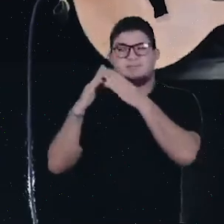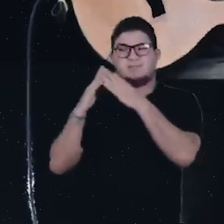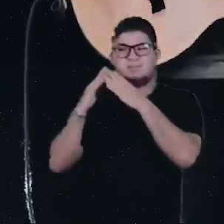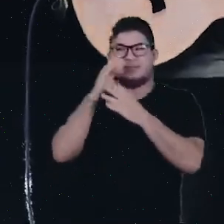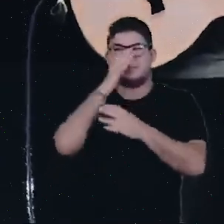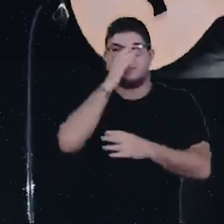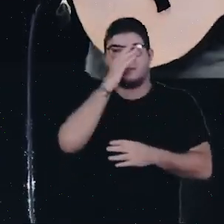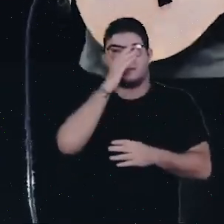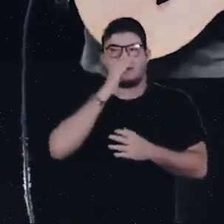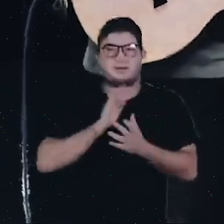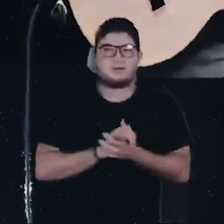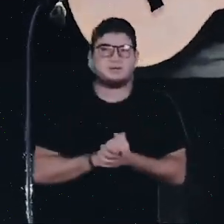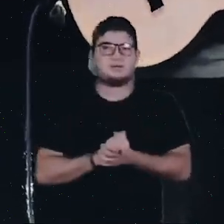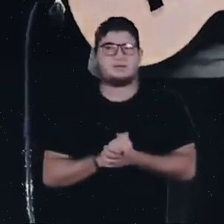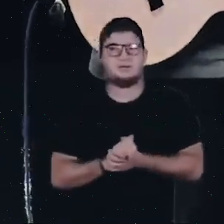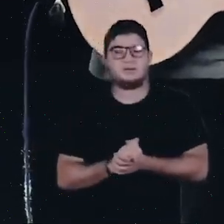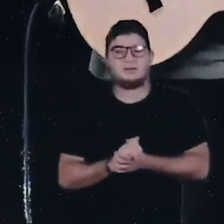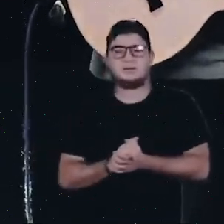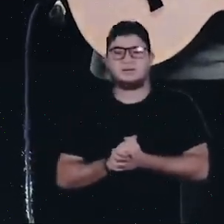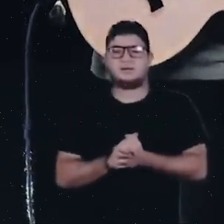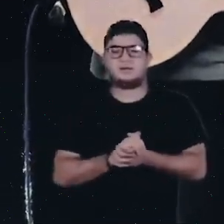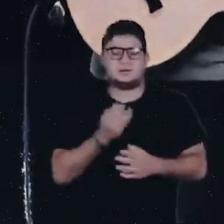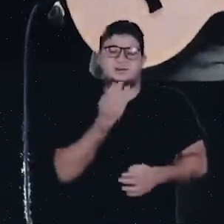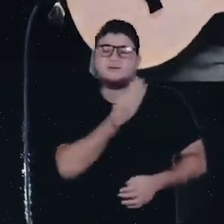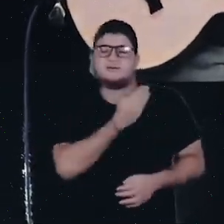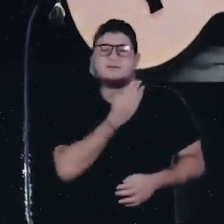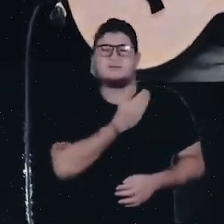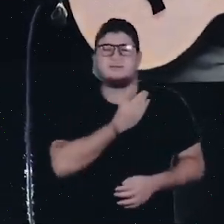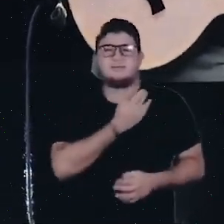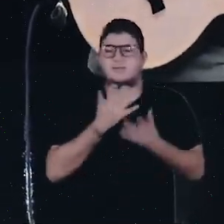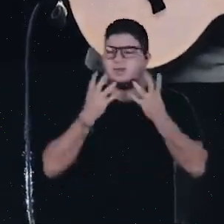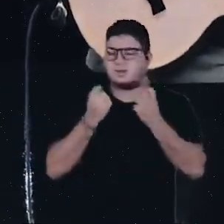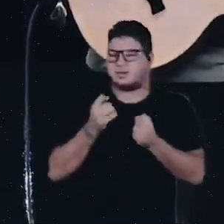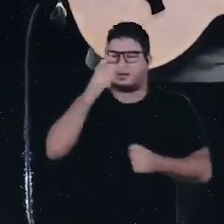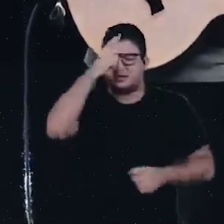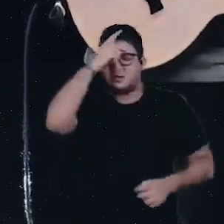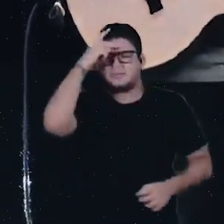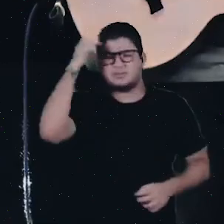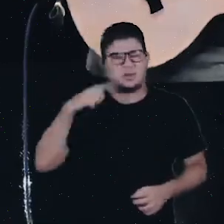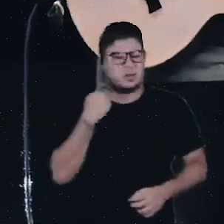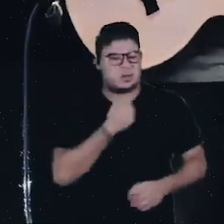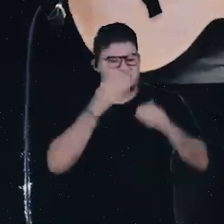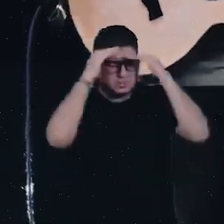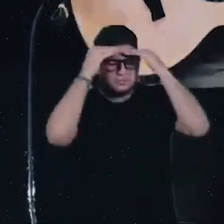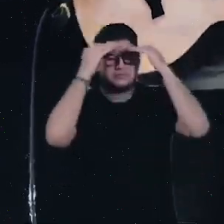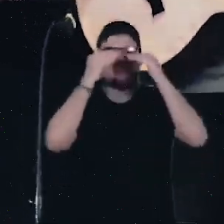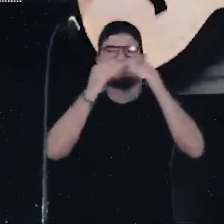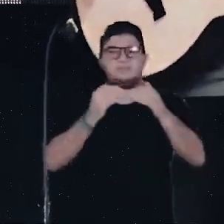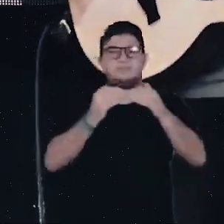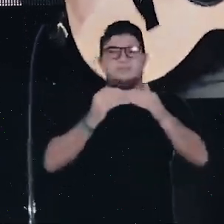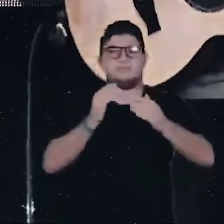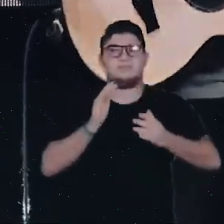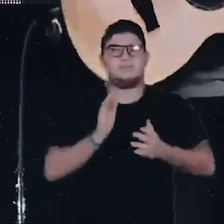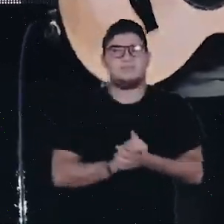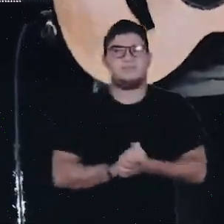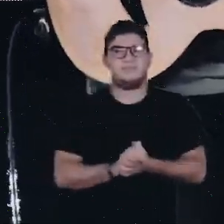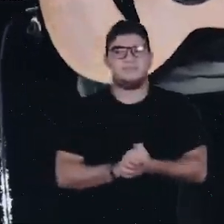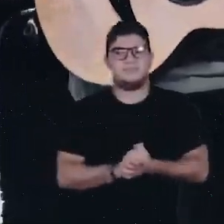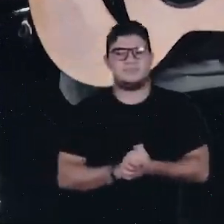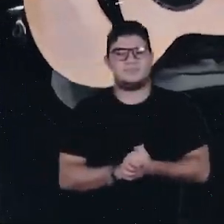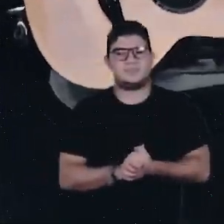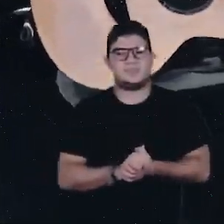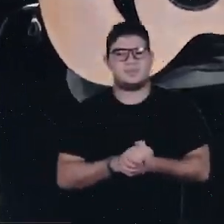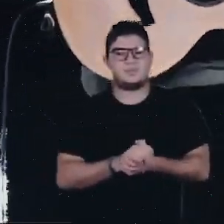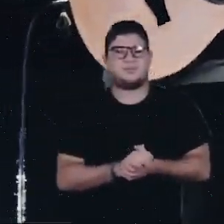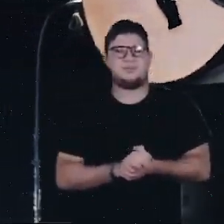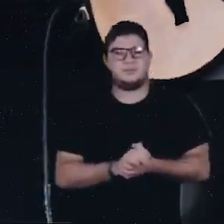dos colegas, dos amigos. Aceitação daquelas pessoas que a gente respeita, ou até mesmo daquelas que a gente inveja.